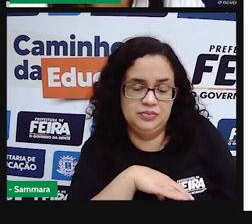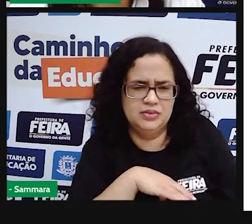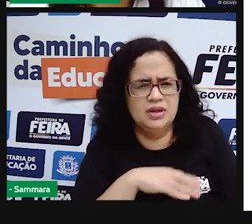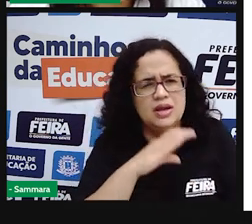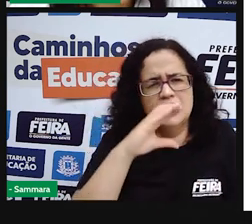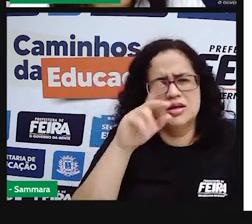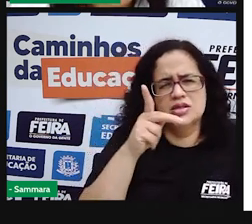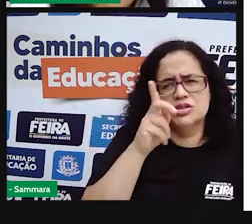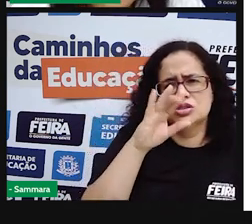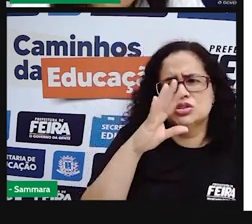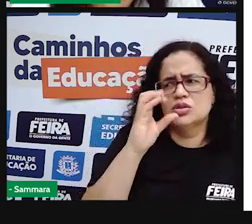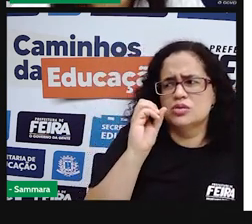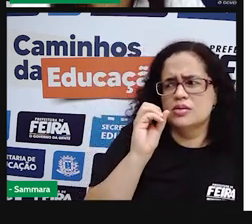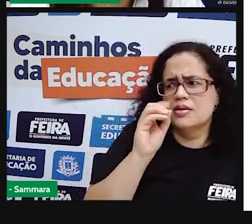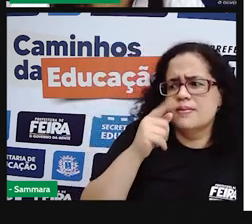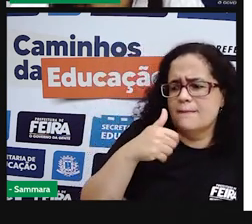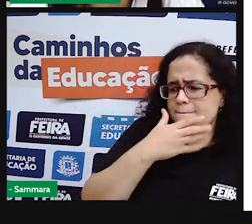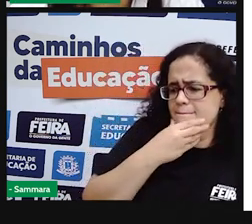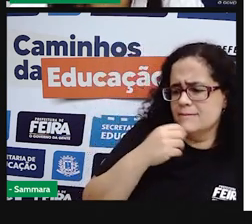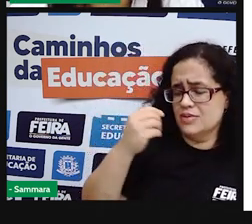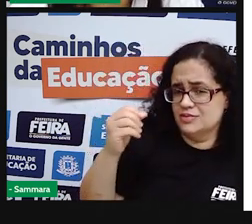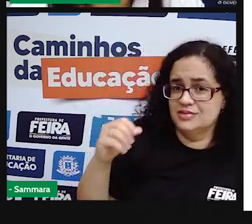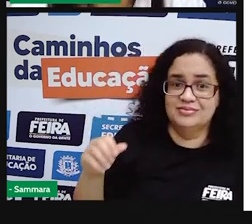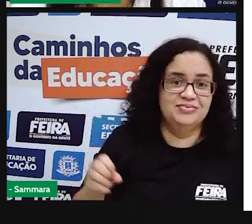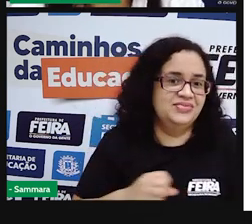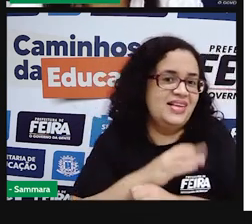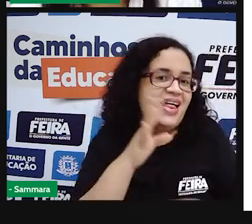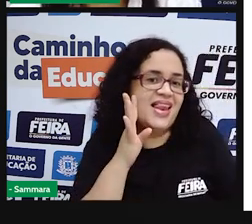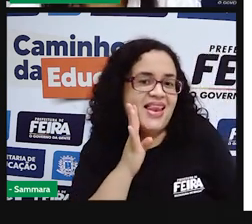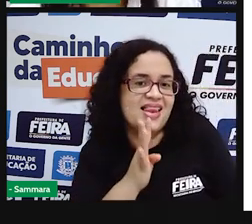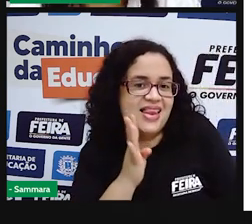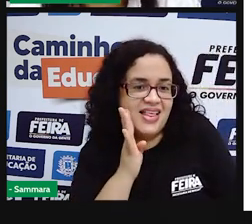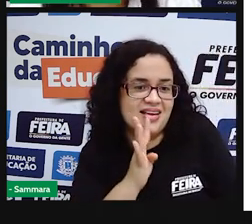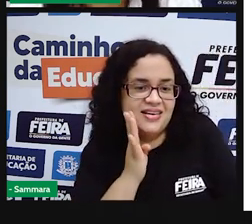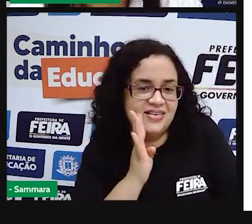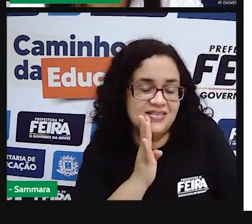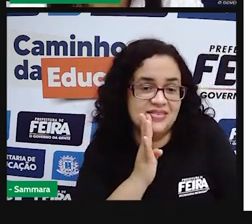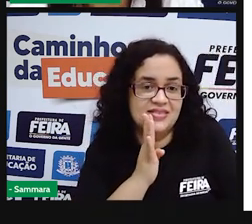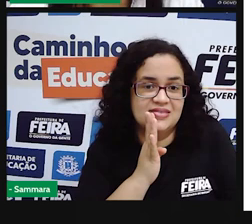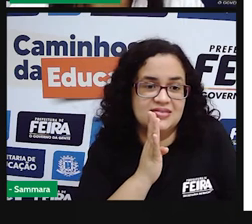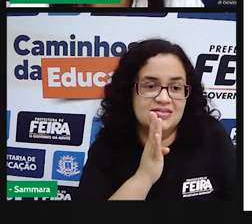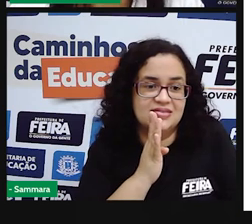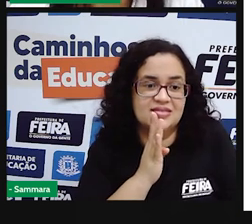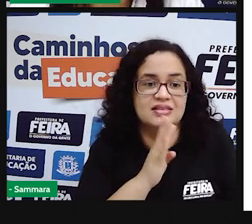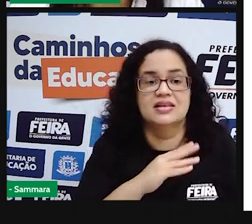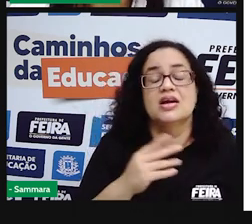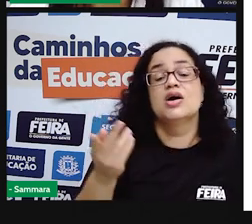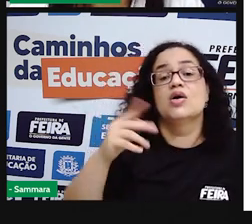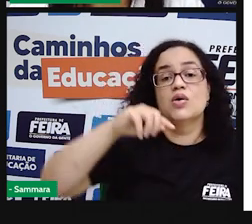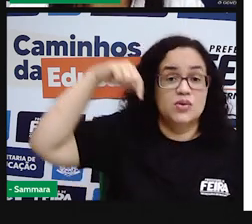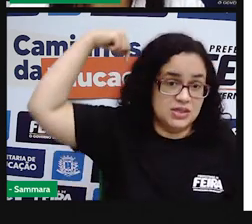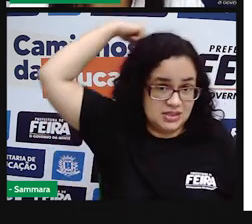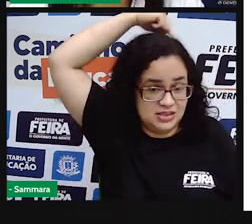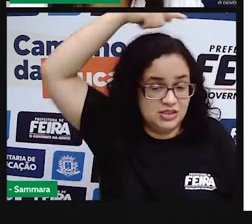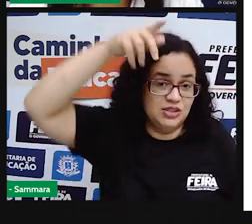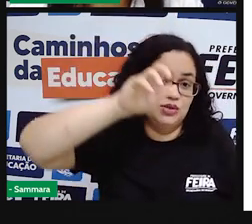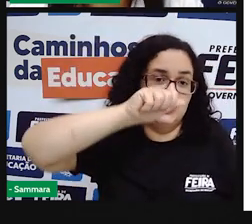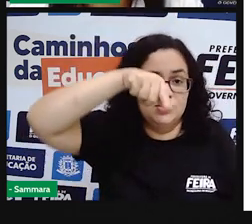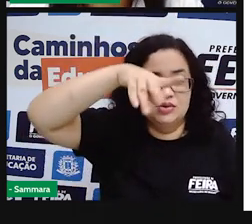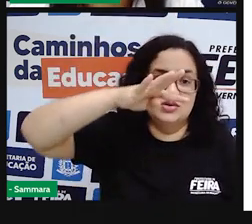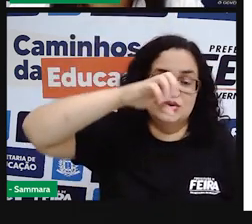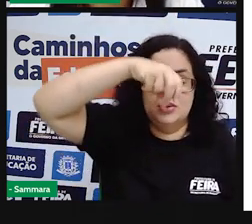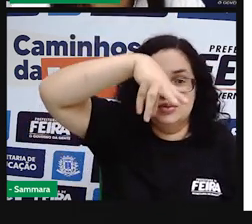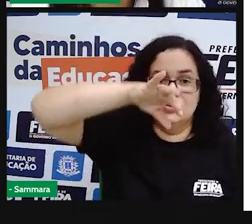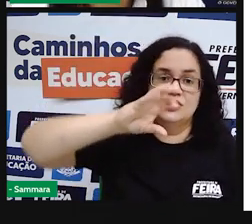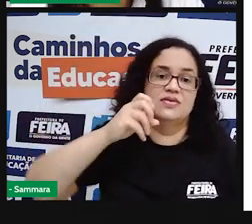diz: O senhor é uma simpatia. E por falar nisso, olha o Santo Antônio dizendo: Existem